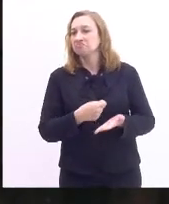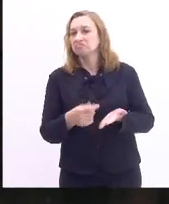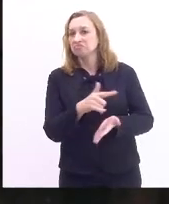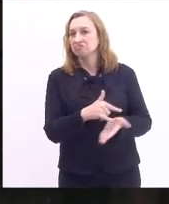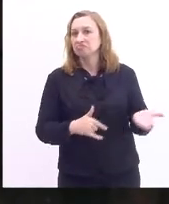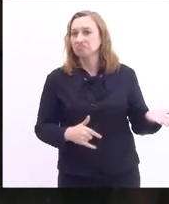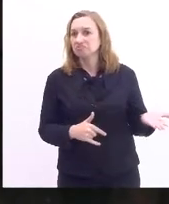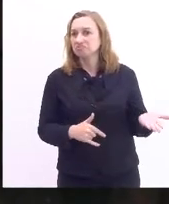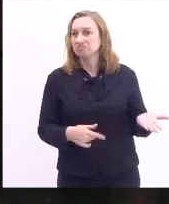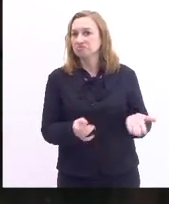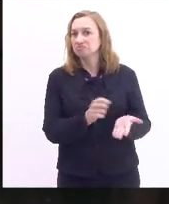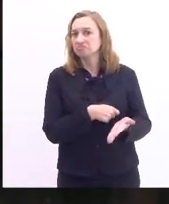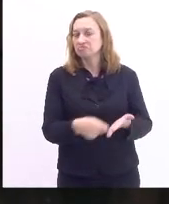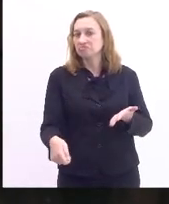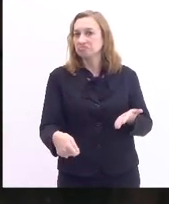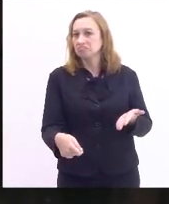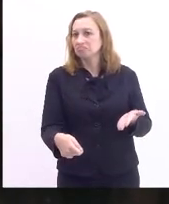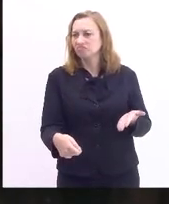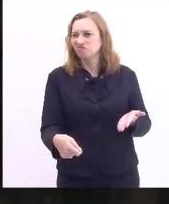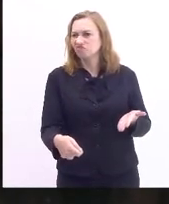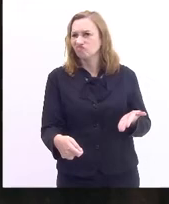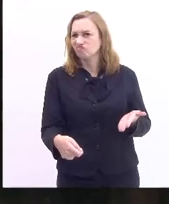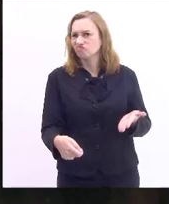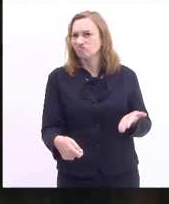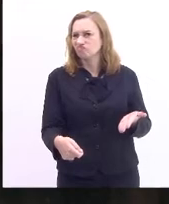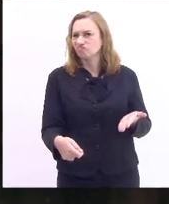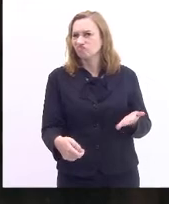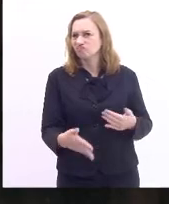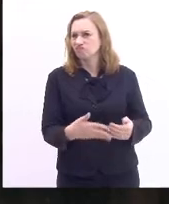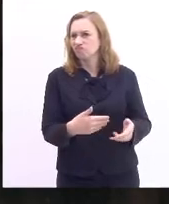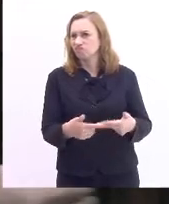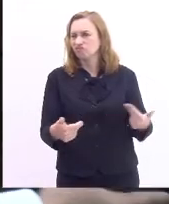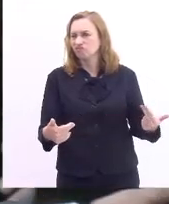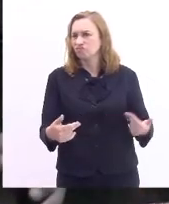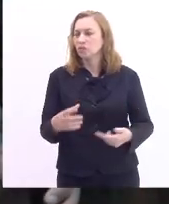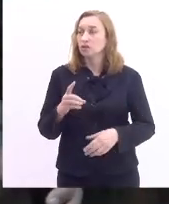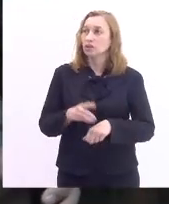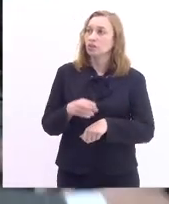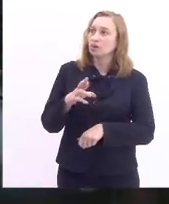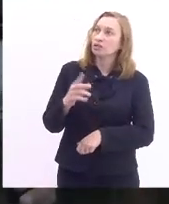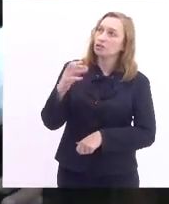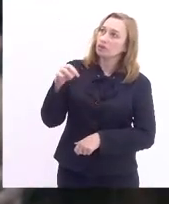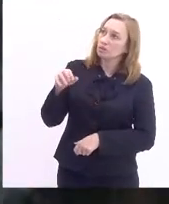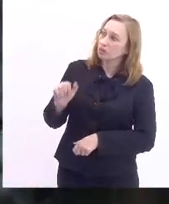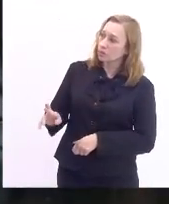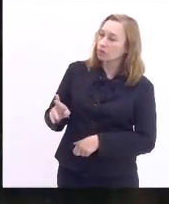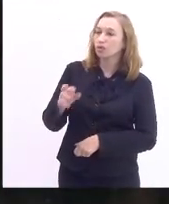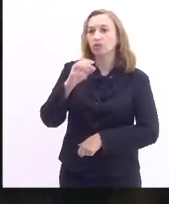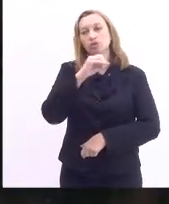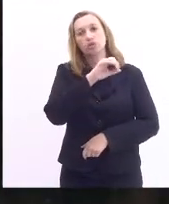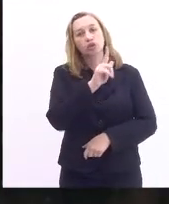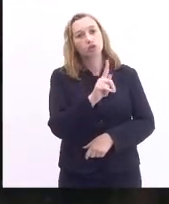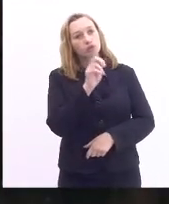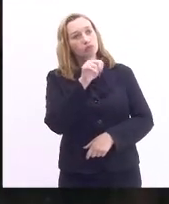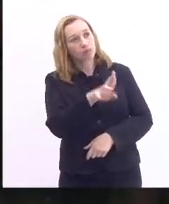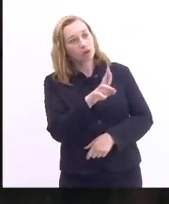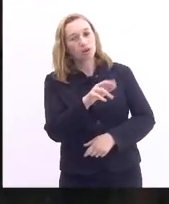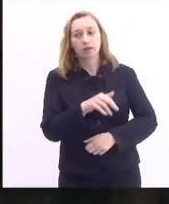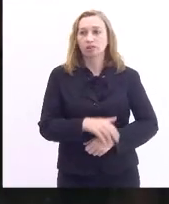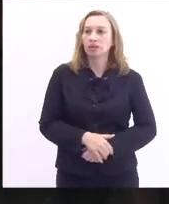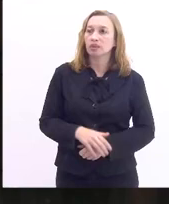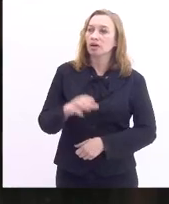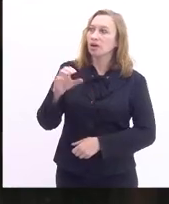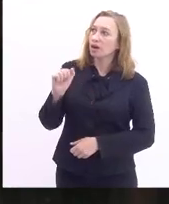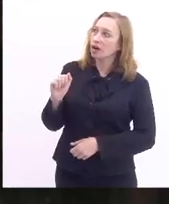documentos e assina documentos de forma o Doutor Antenor Doutor Gilmar o Doutor